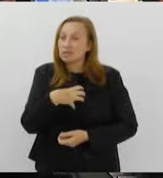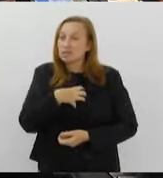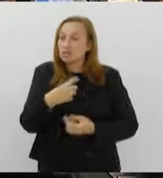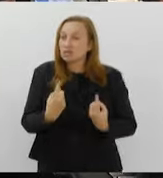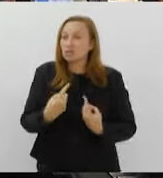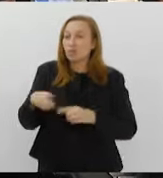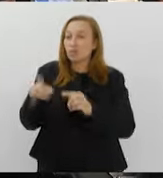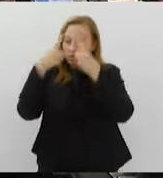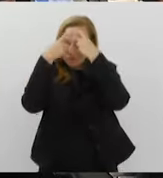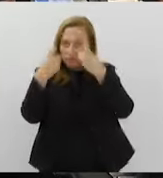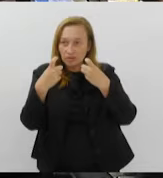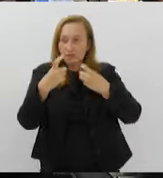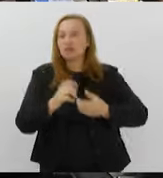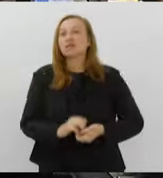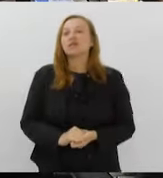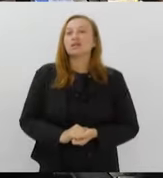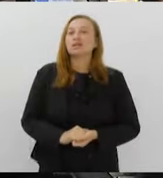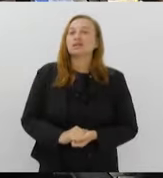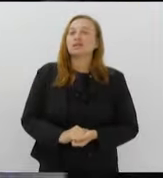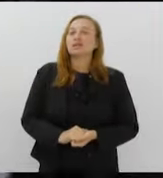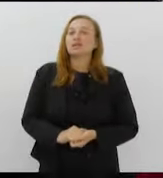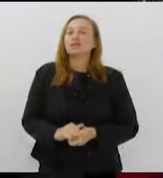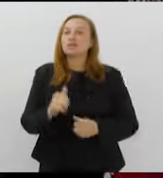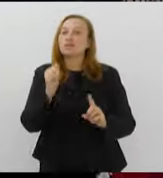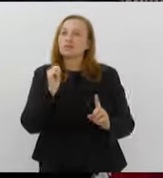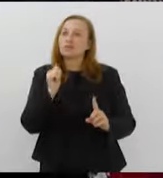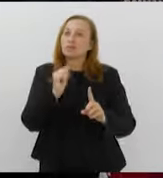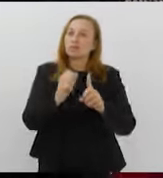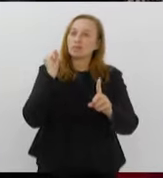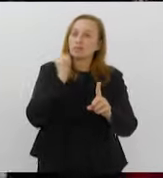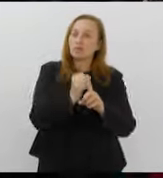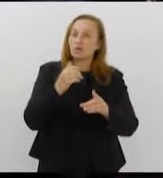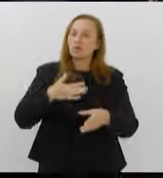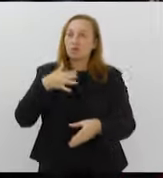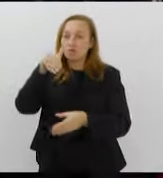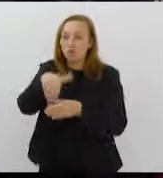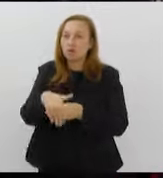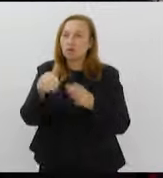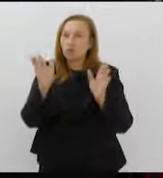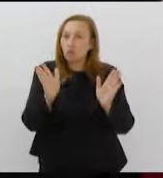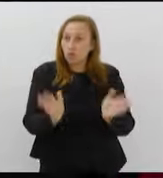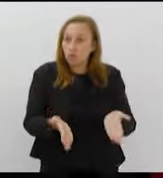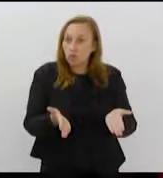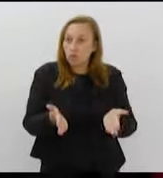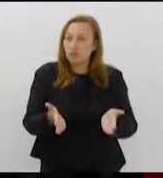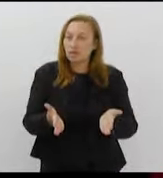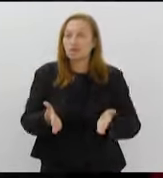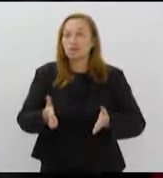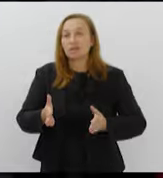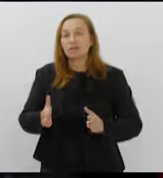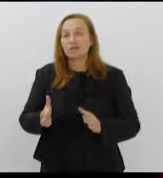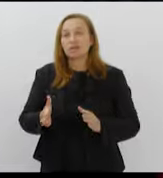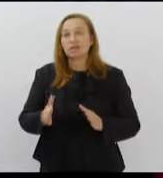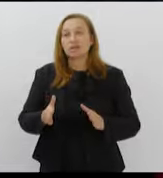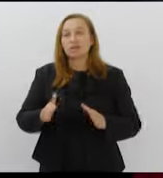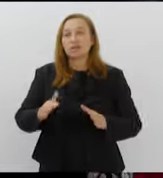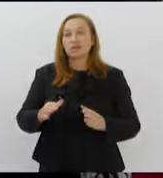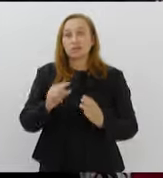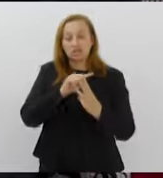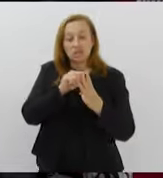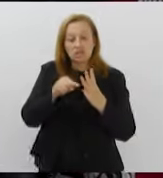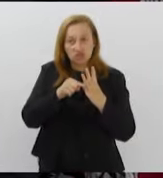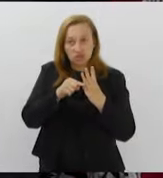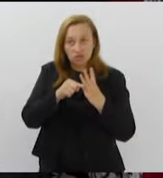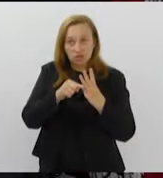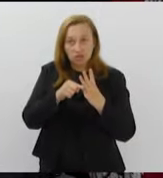combate à violência contra as mulheres, ao feminicídio. O meu voto hoje deveria ser para que todas as três